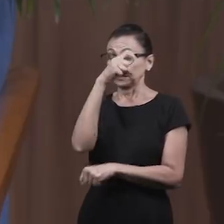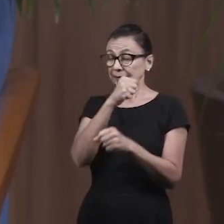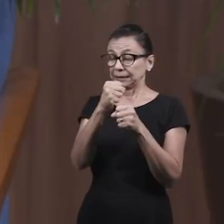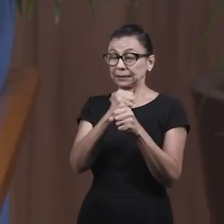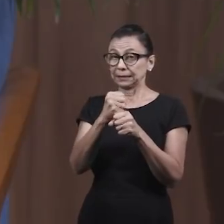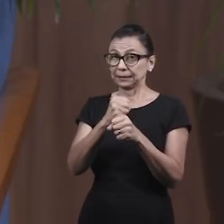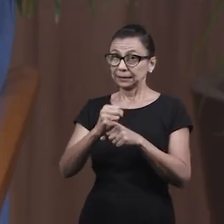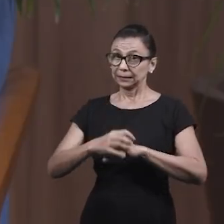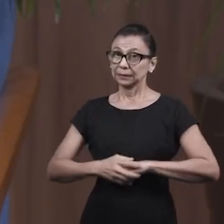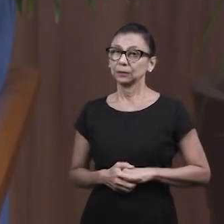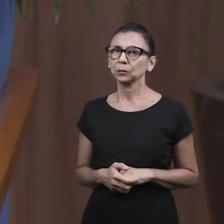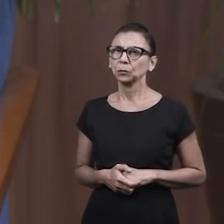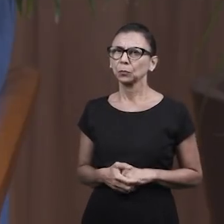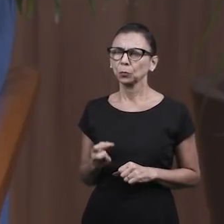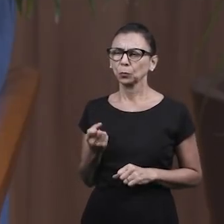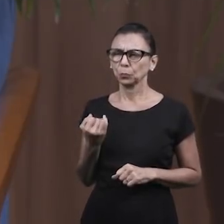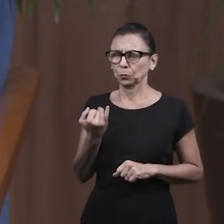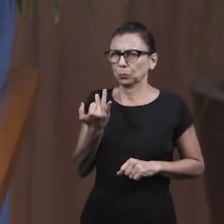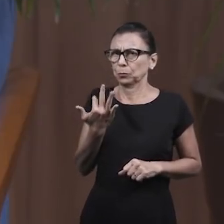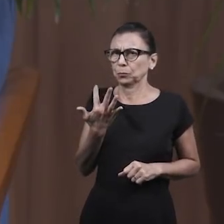Venham todos já,